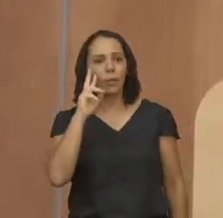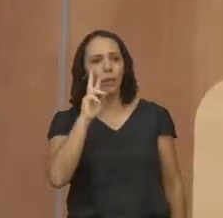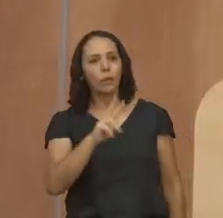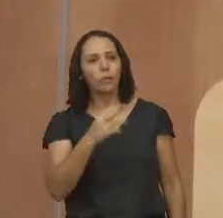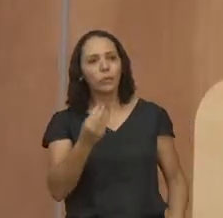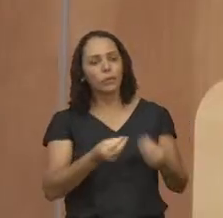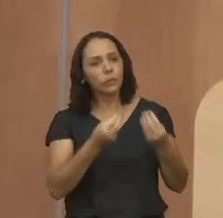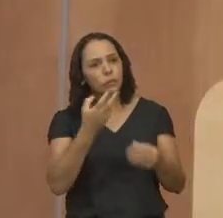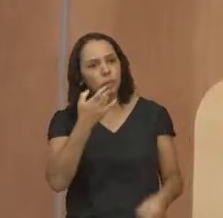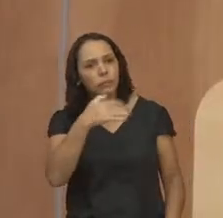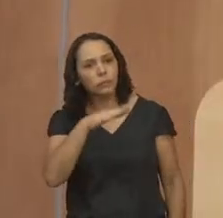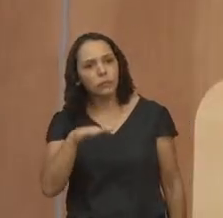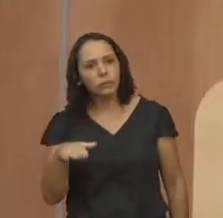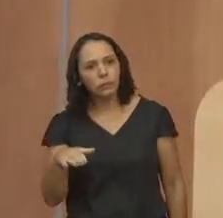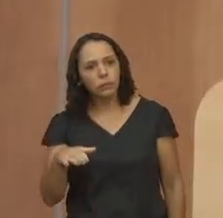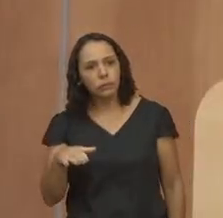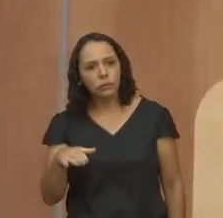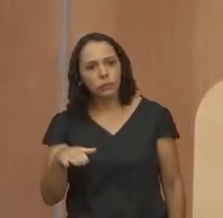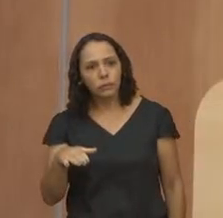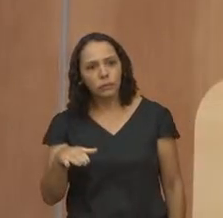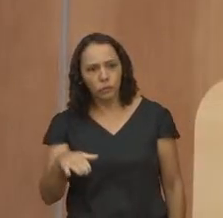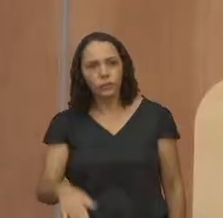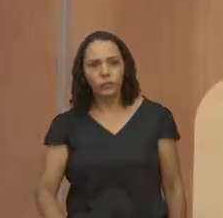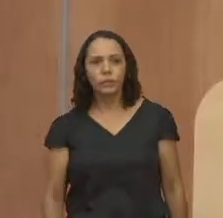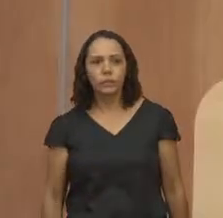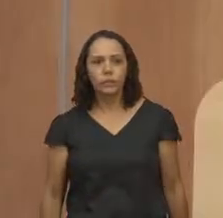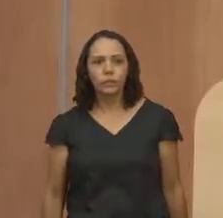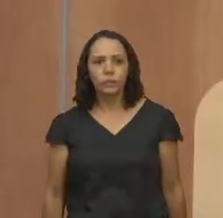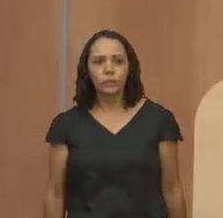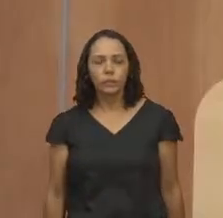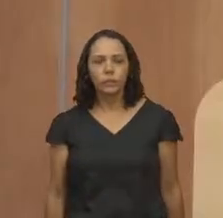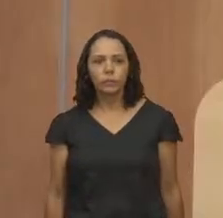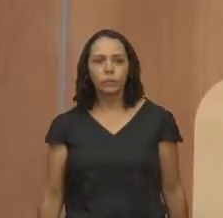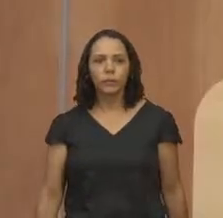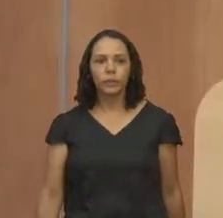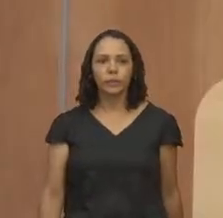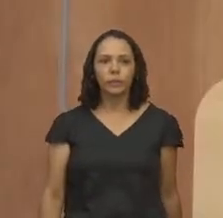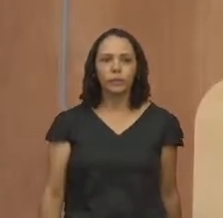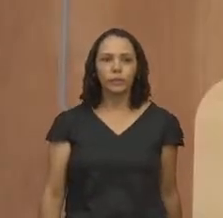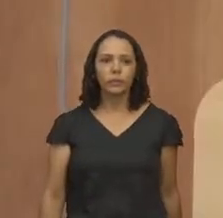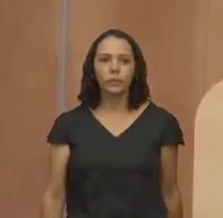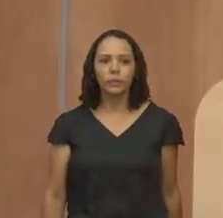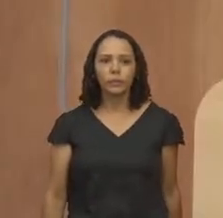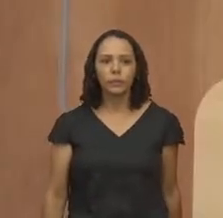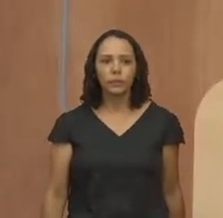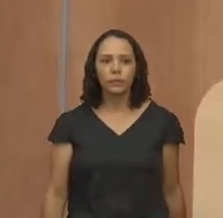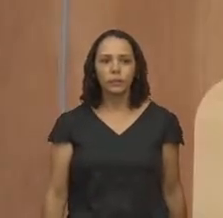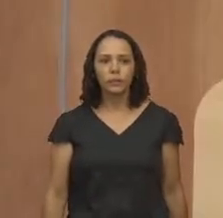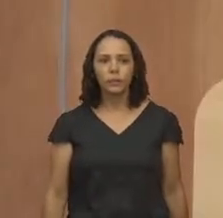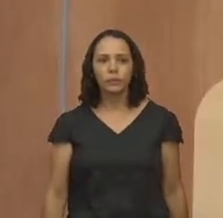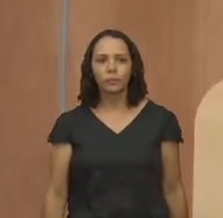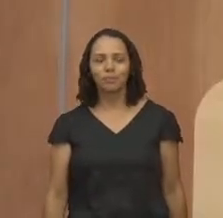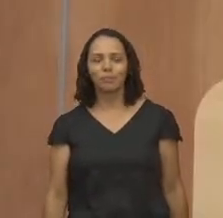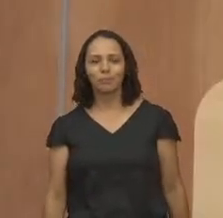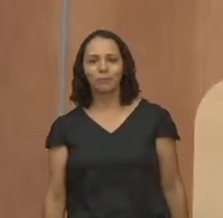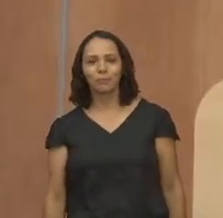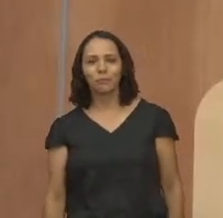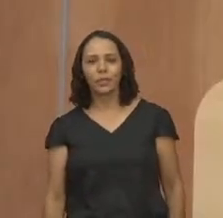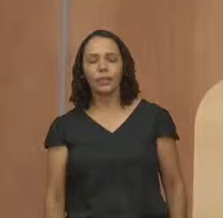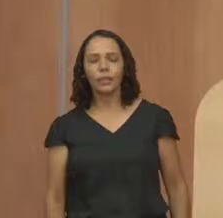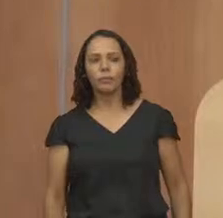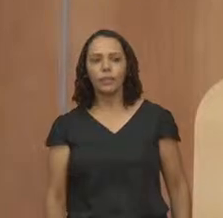as mães sentem que pode ter a idade que for, é criança ainda.